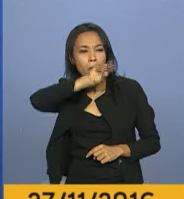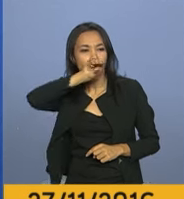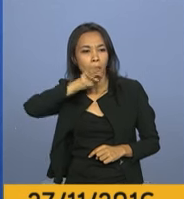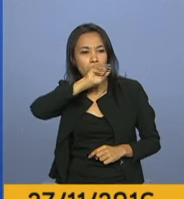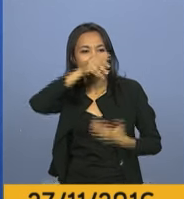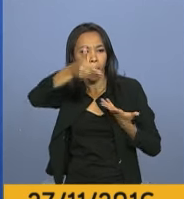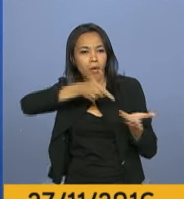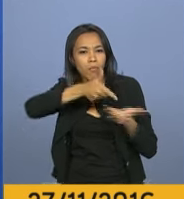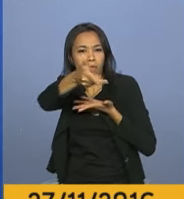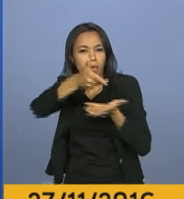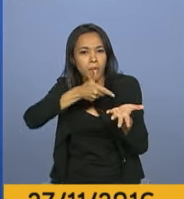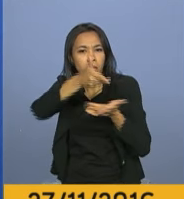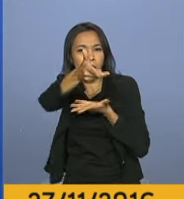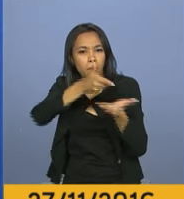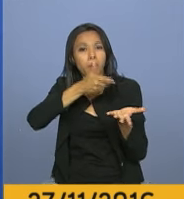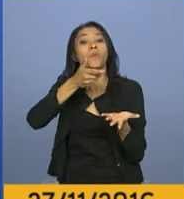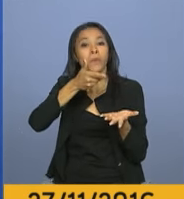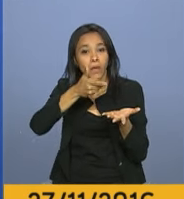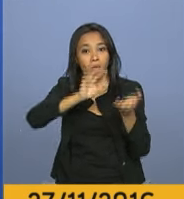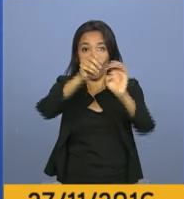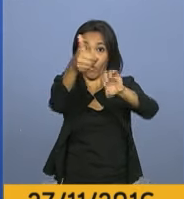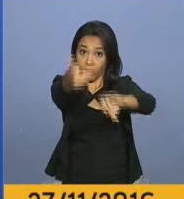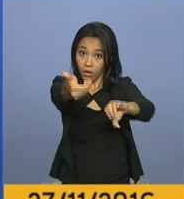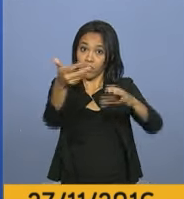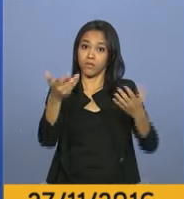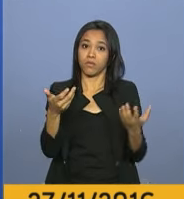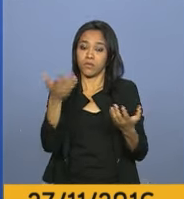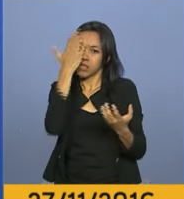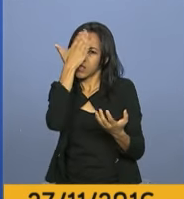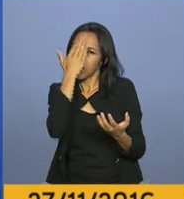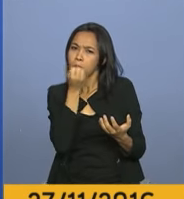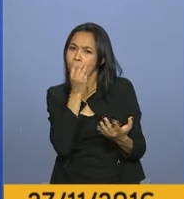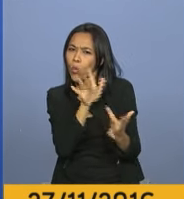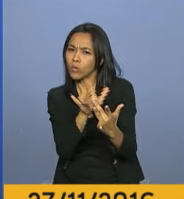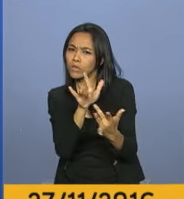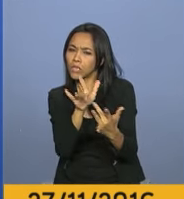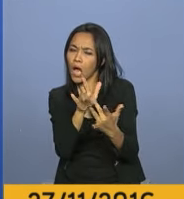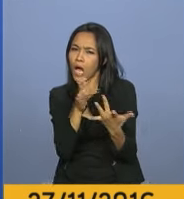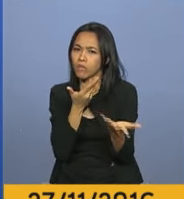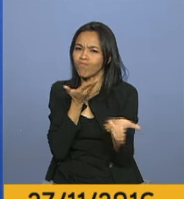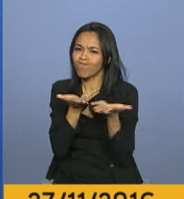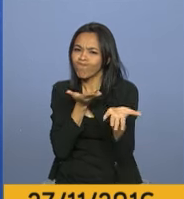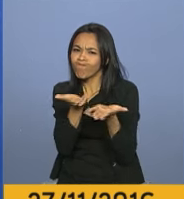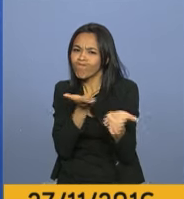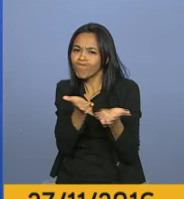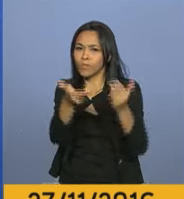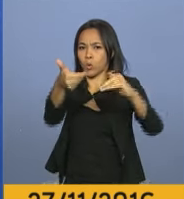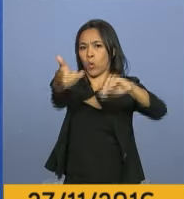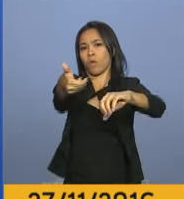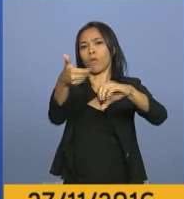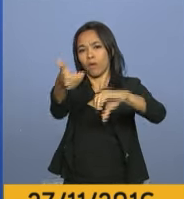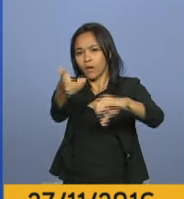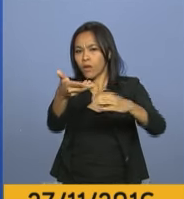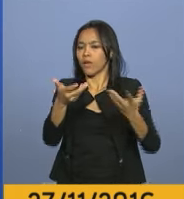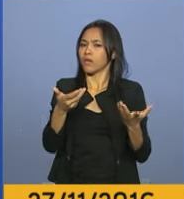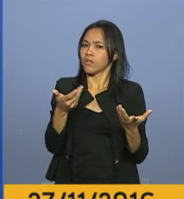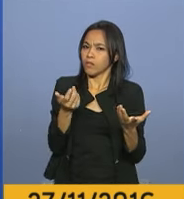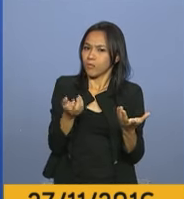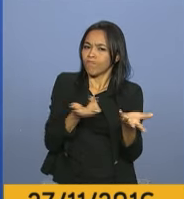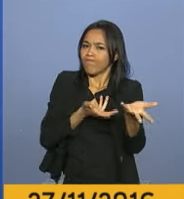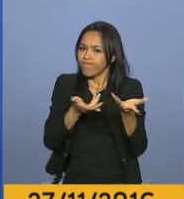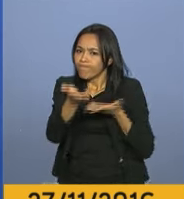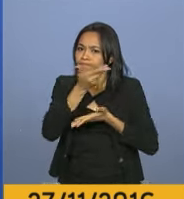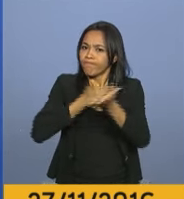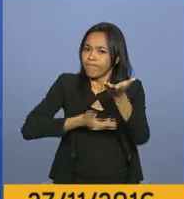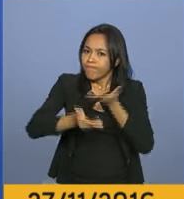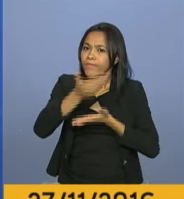com o Congresso Nacional, alguém que possa manter bom contato e estabelecer um diálogo muito produtivo